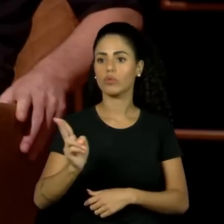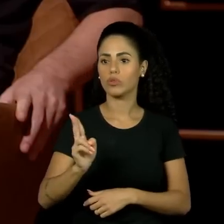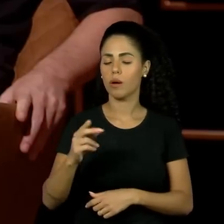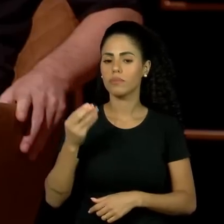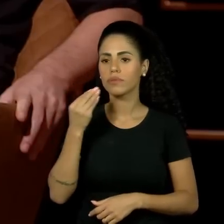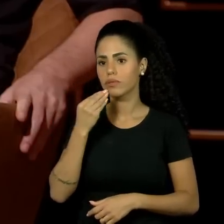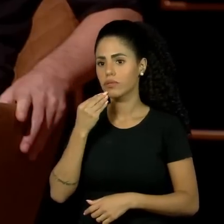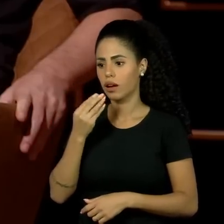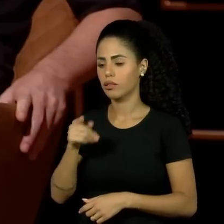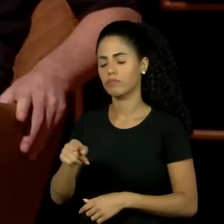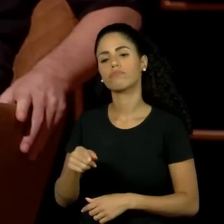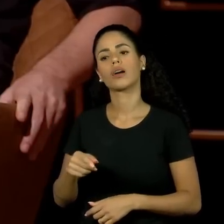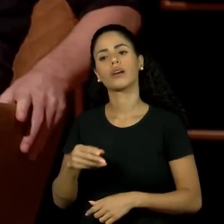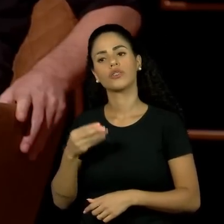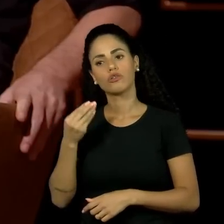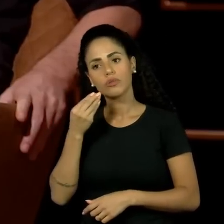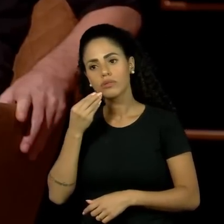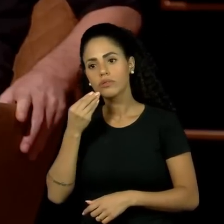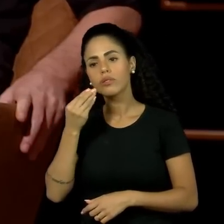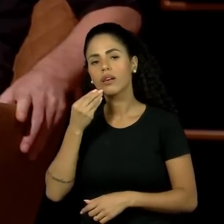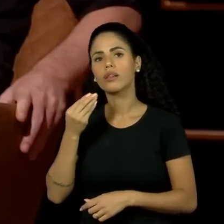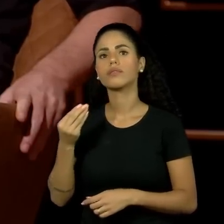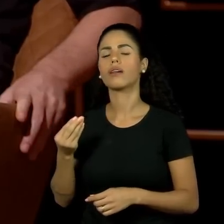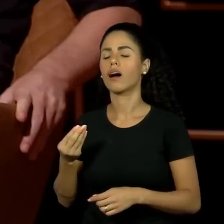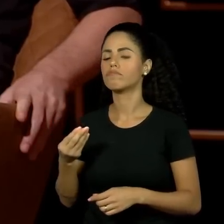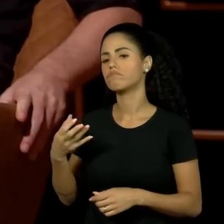faz uma